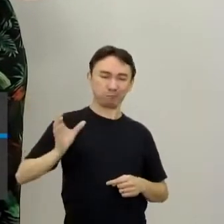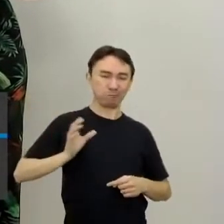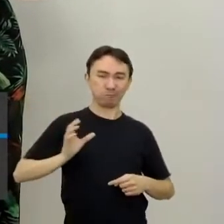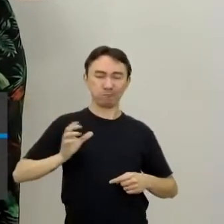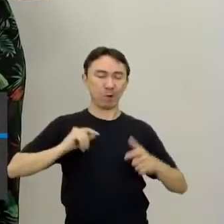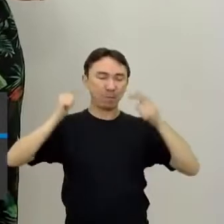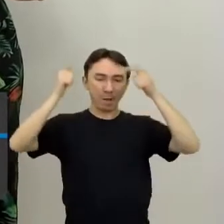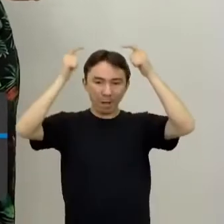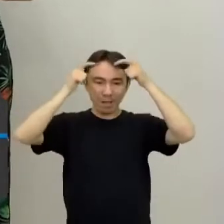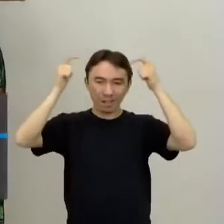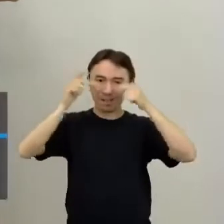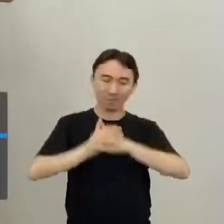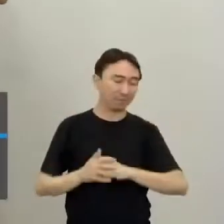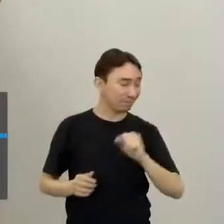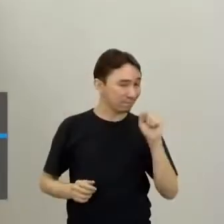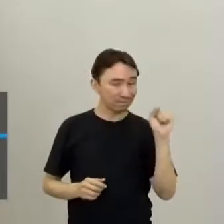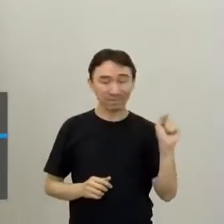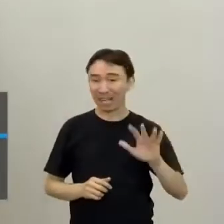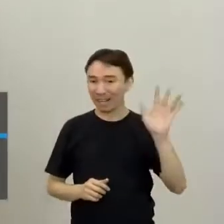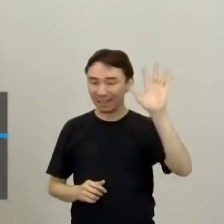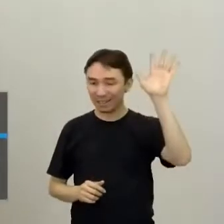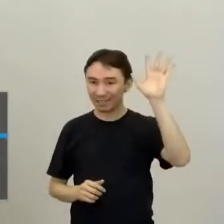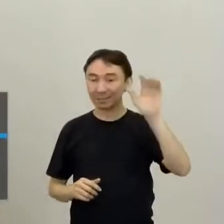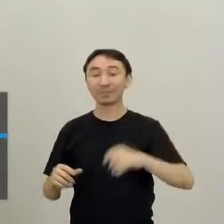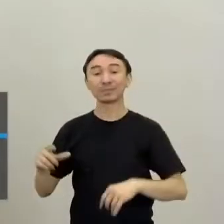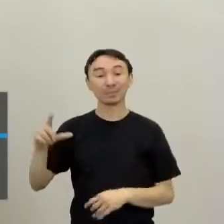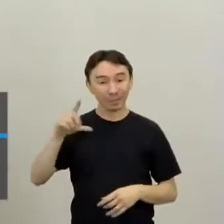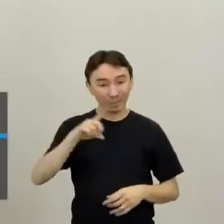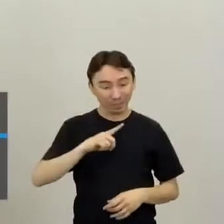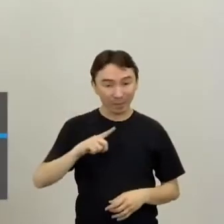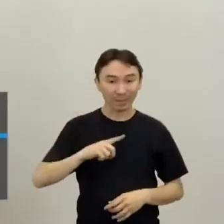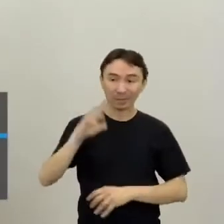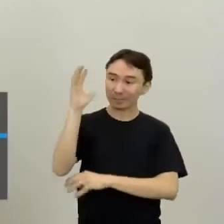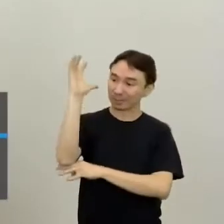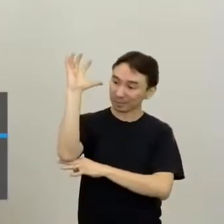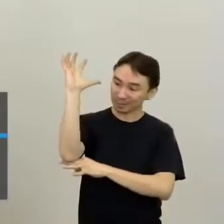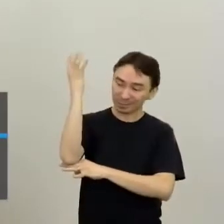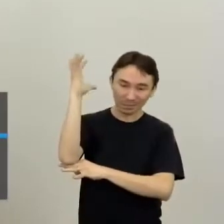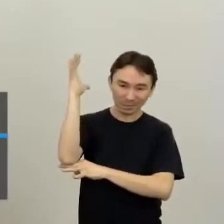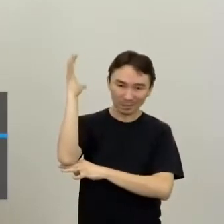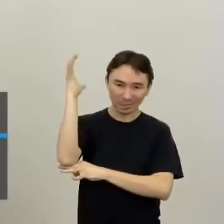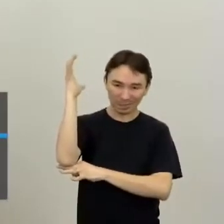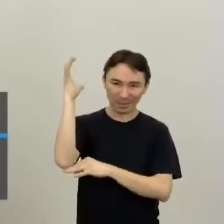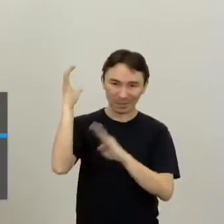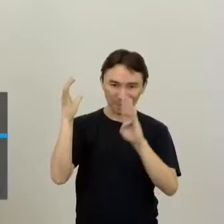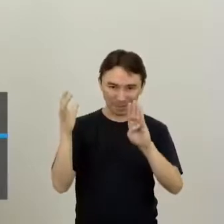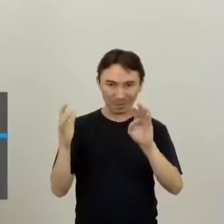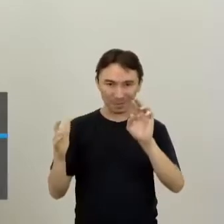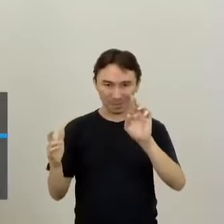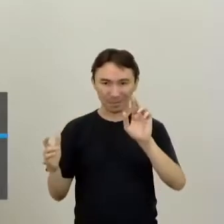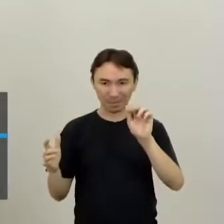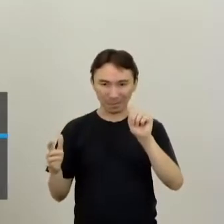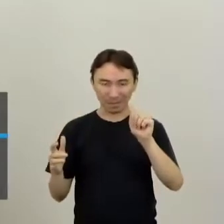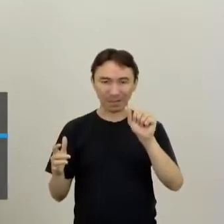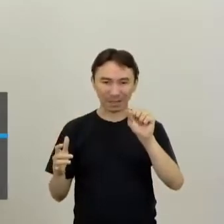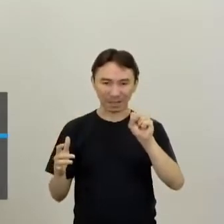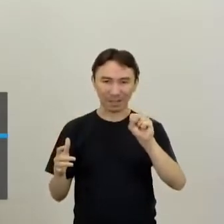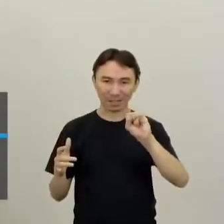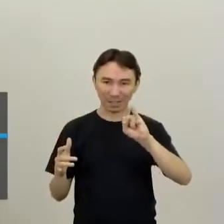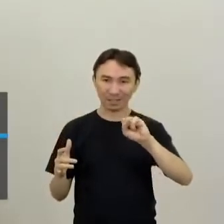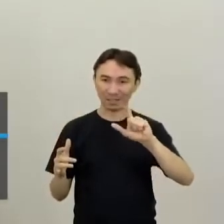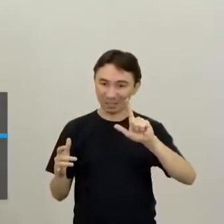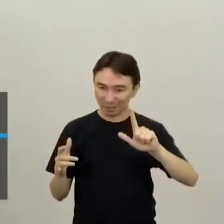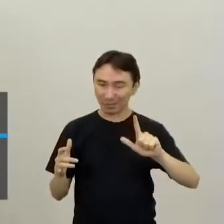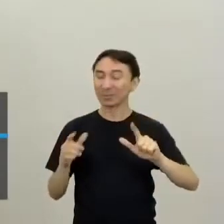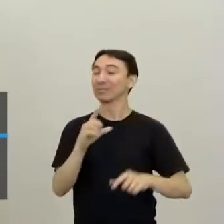pau-brasil, essa árvore que existia aqui na América, em grande abundância, esse pau-brasil,